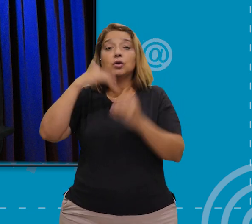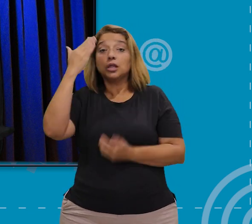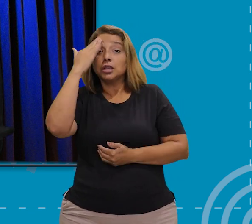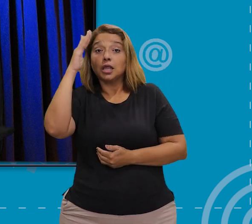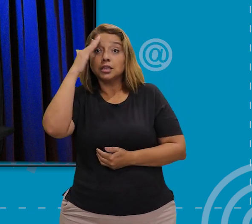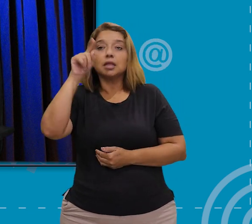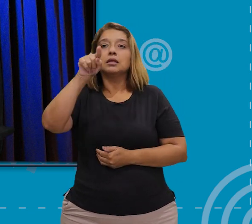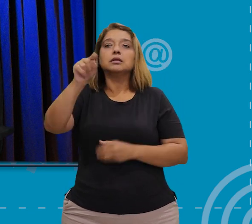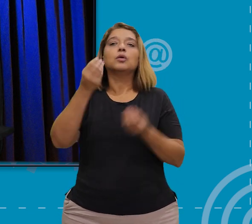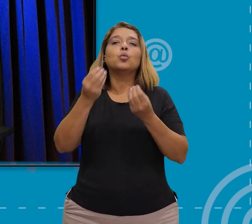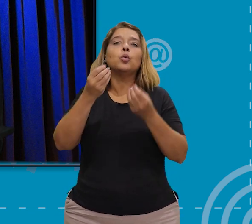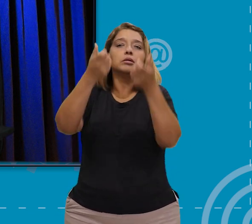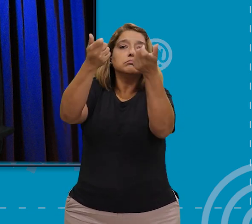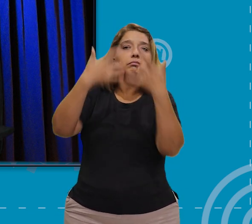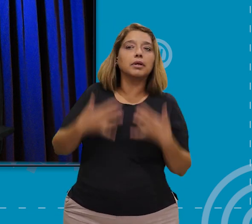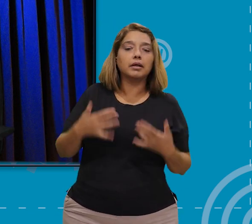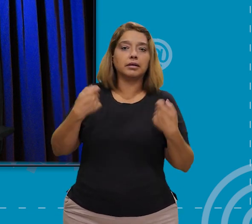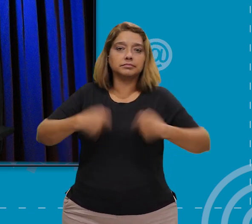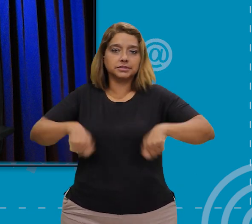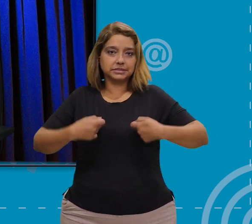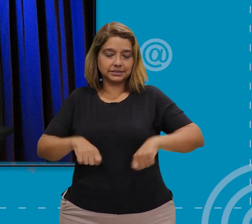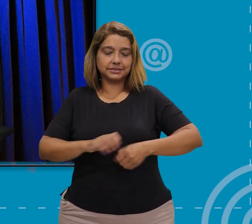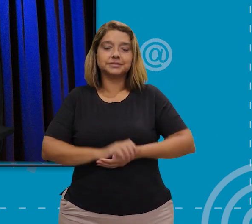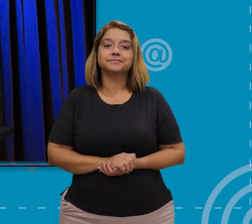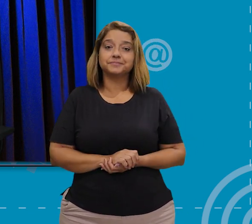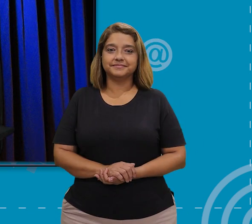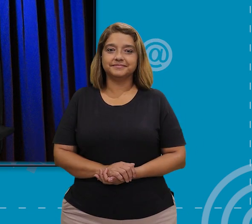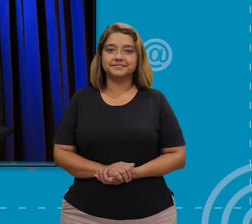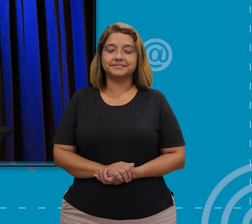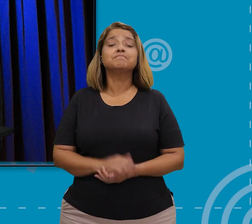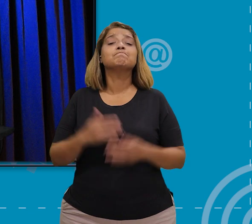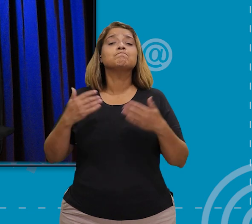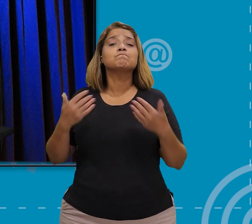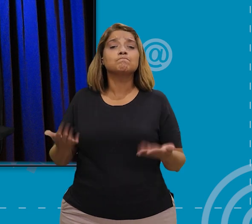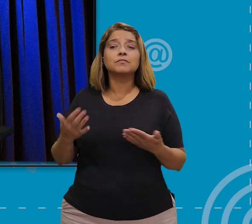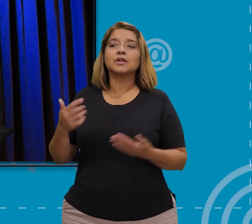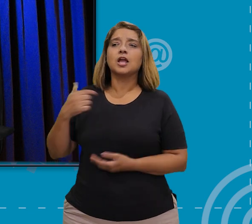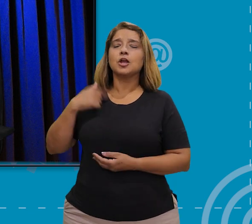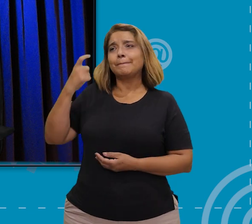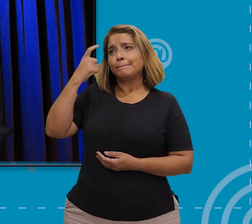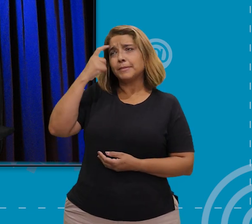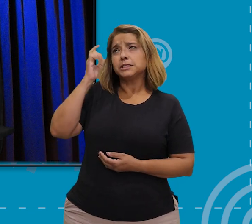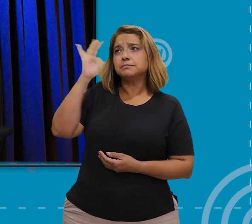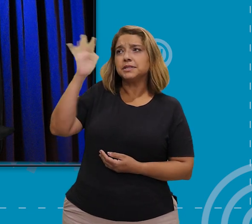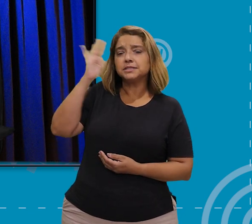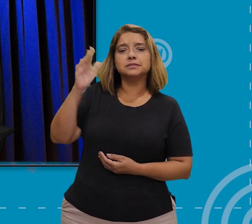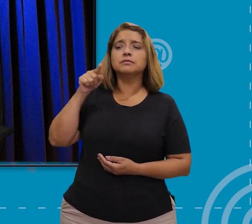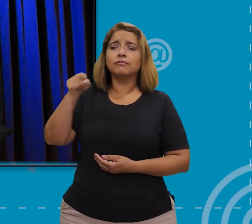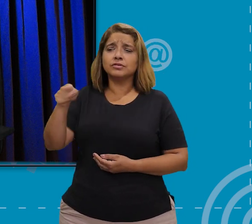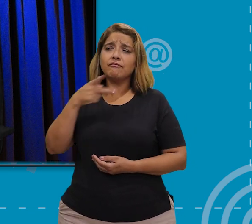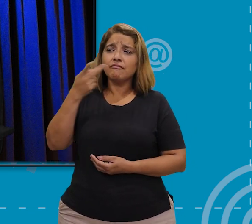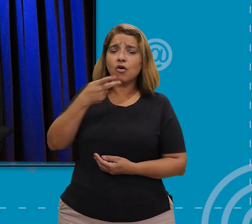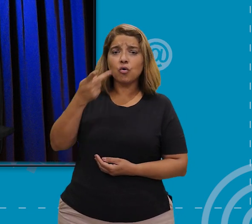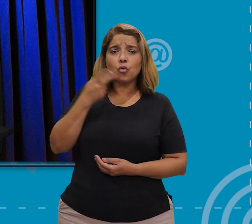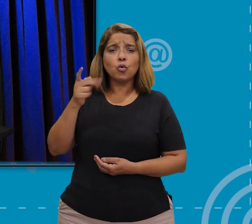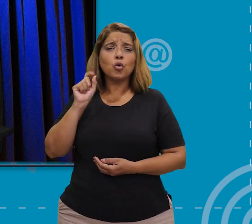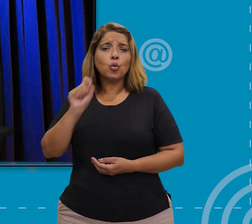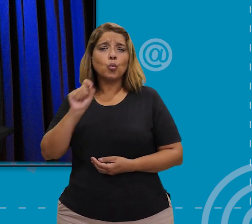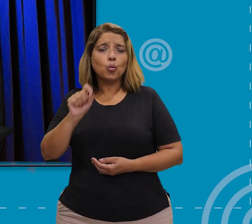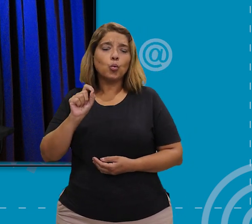para compreender o que o outro está querendo nos dizer. Mas, Clédia, eu estou pensando aqui, né? Você comentou